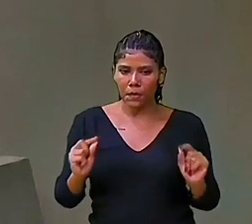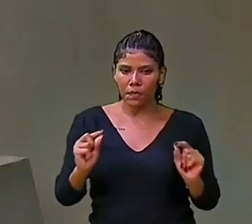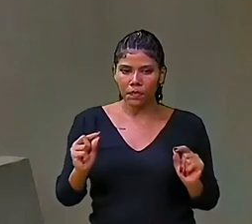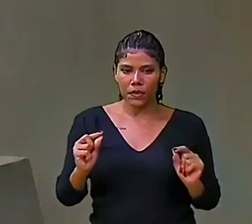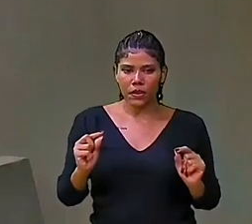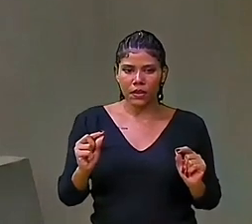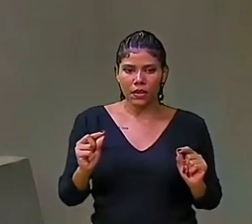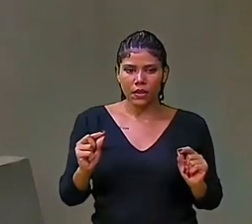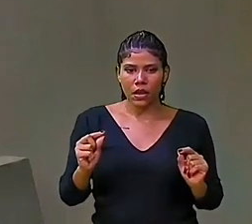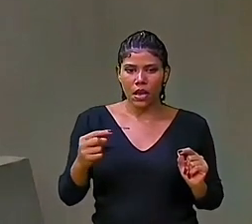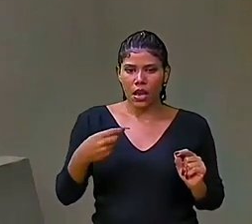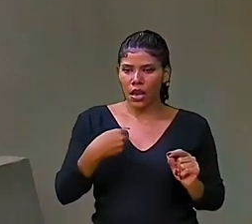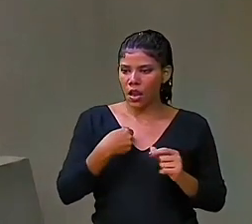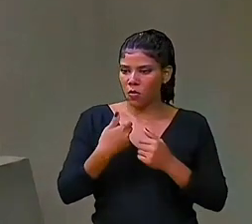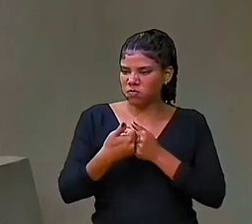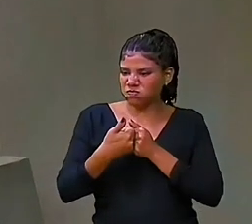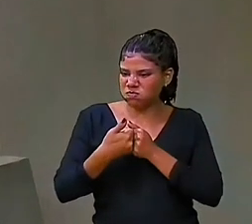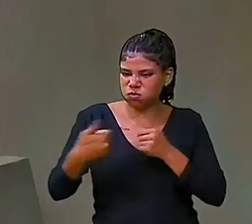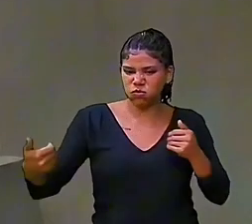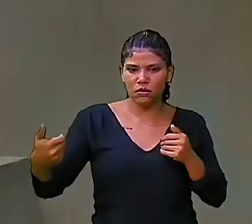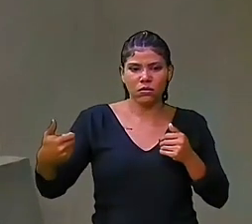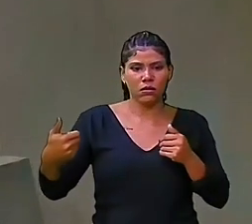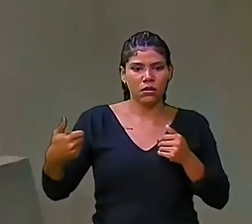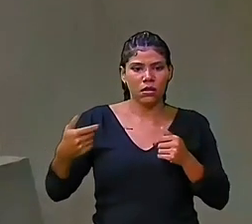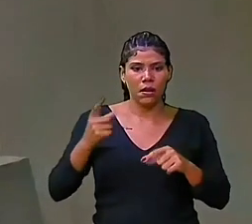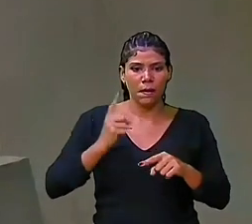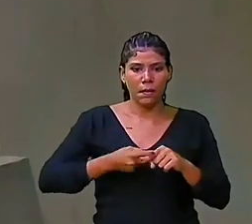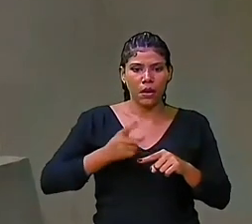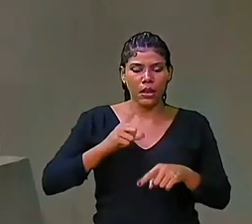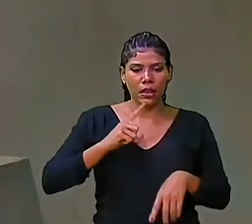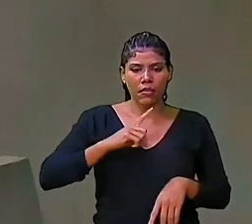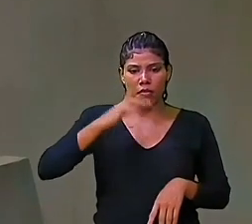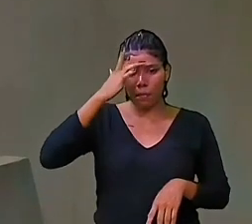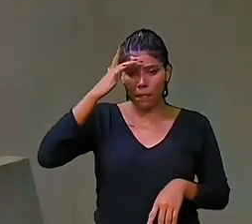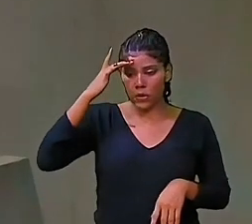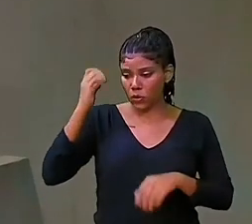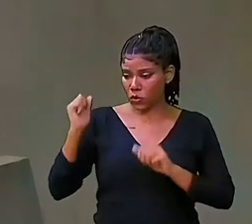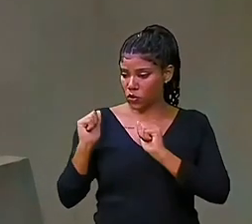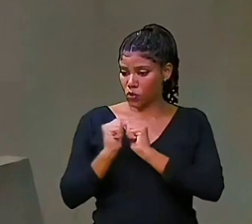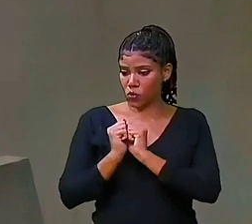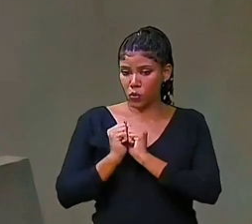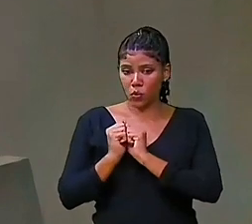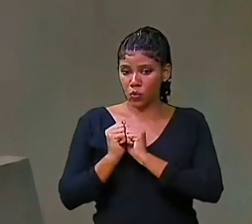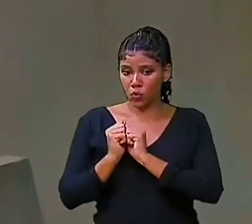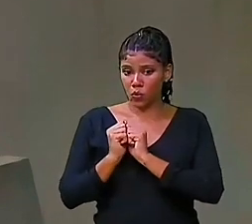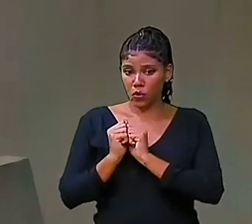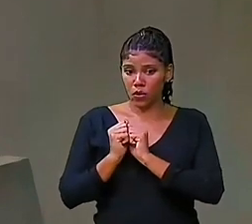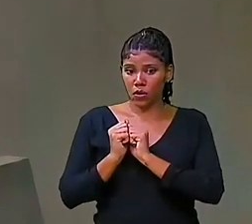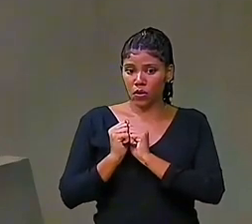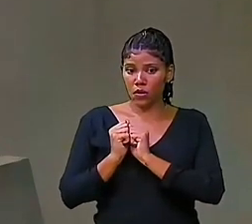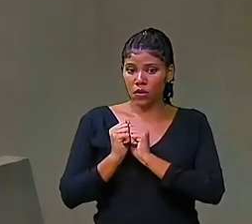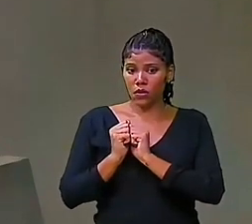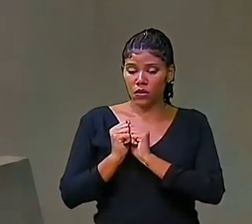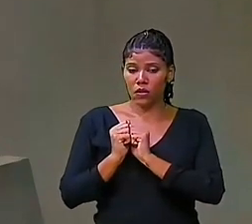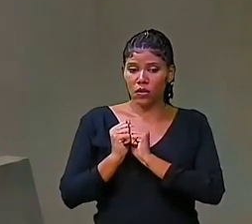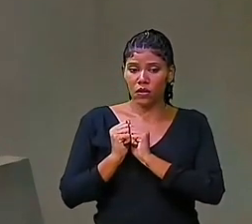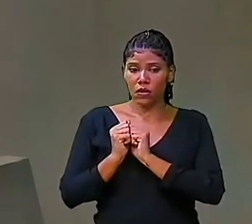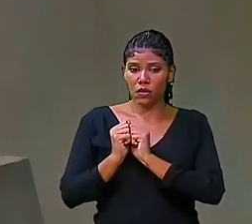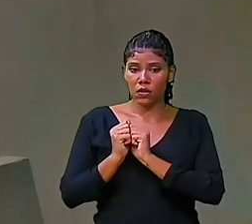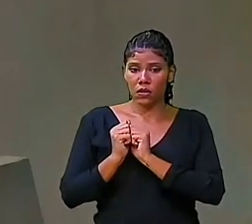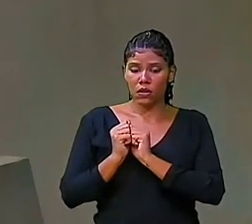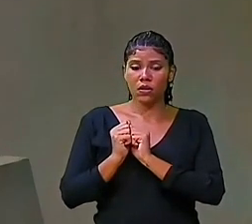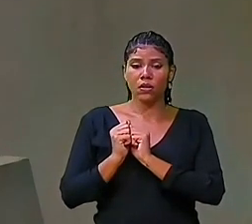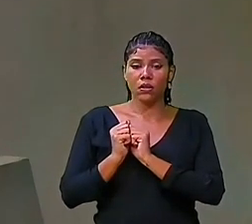rompi relações, várias, porque houve pessoas próximas a mim que uma delas, ainda